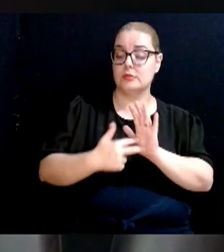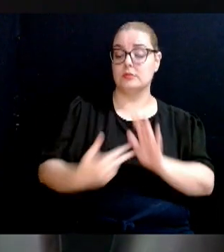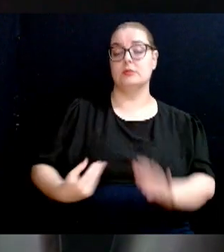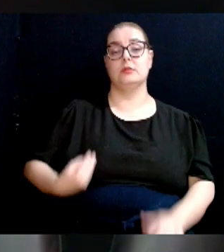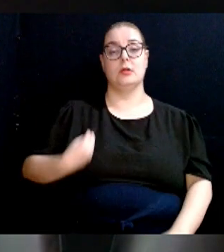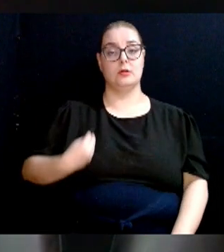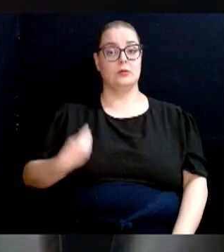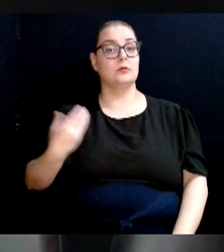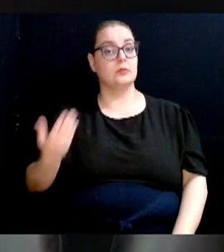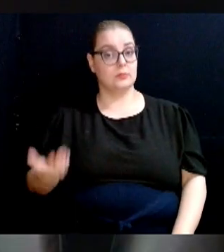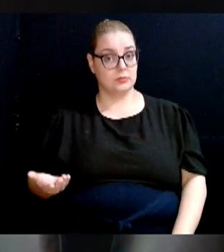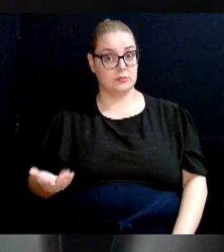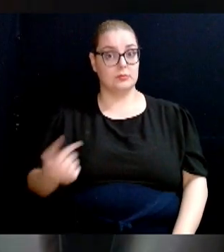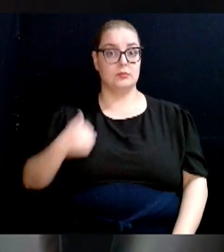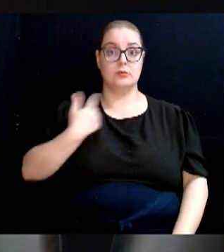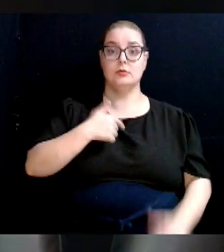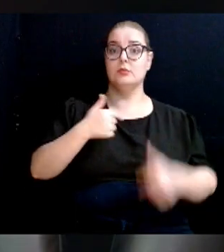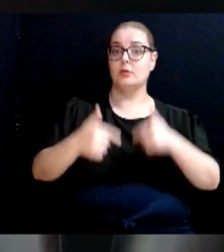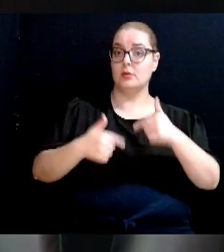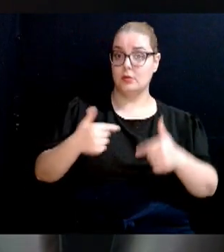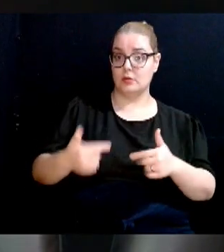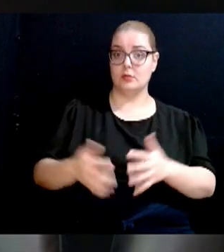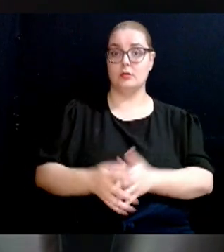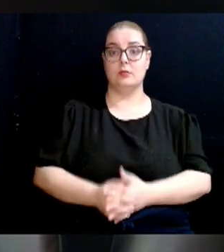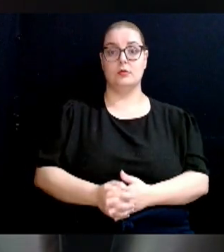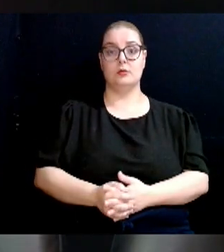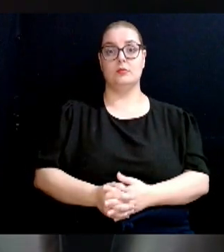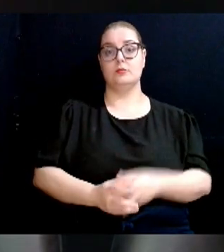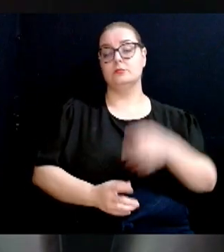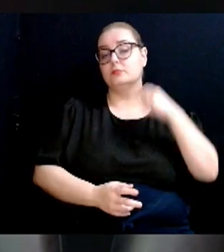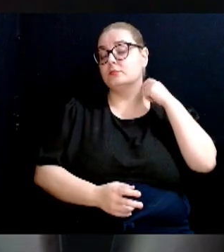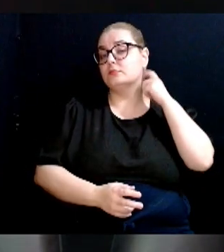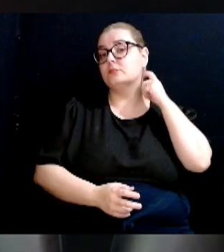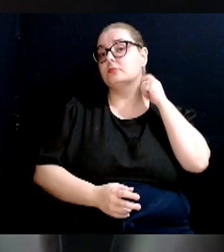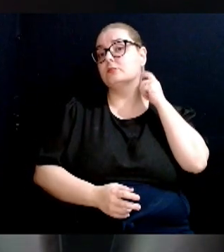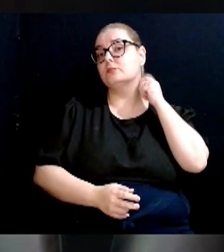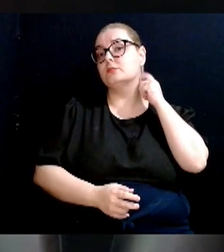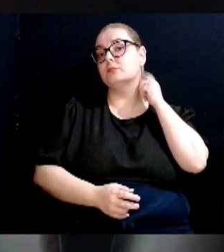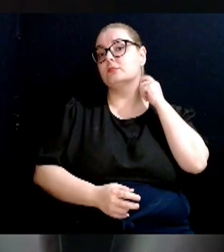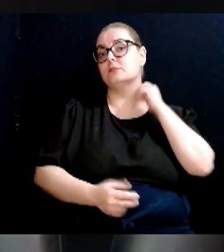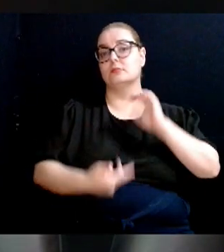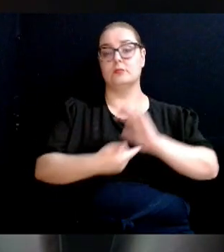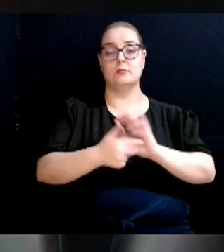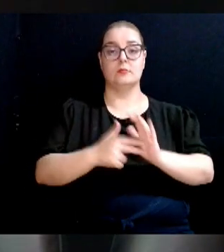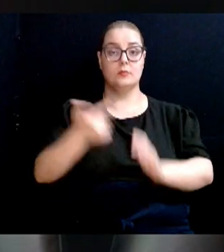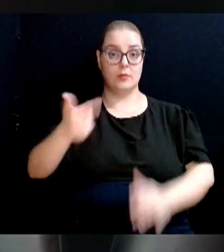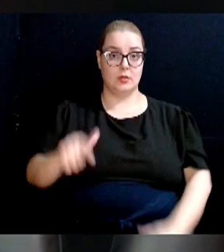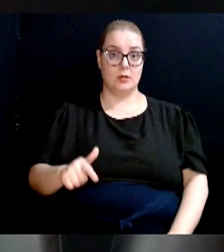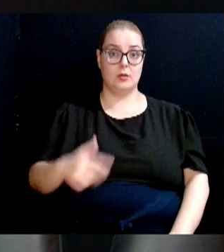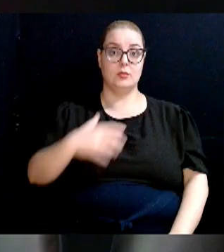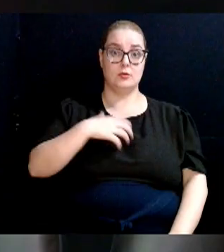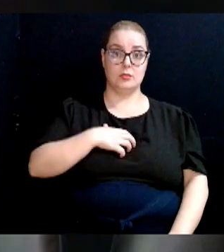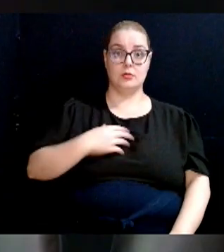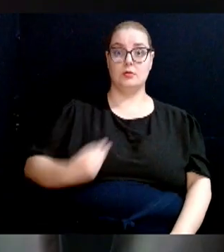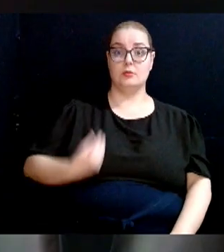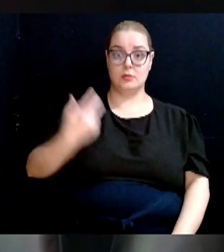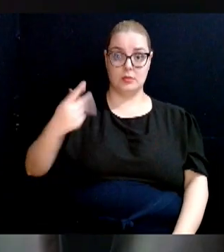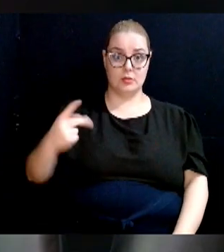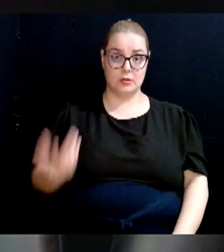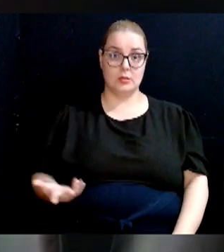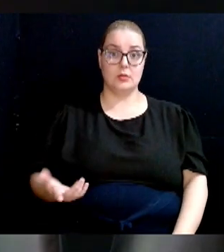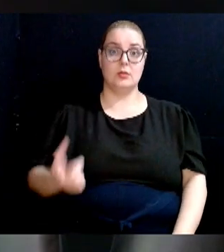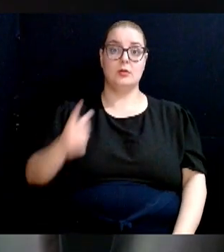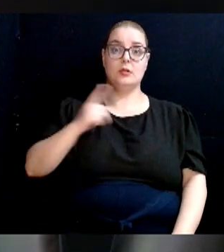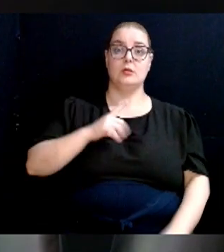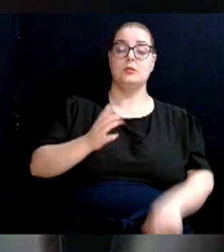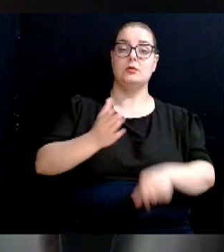O nosso trabalho é para que ele ressignifique o estilo de vida dele, do qual ele tinha e